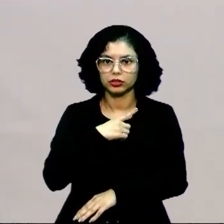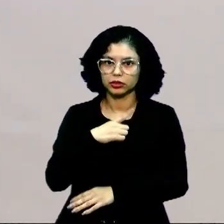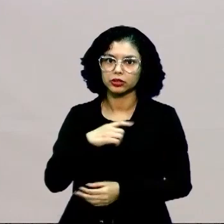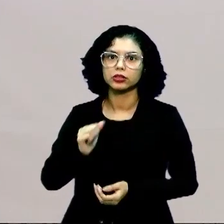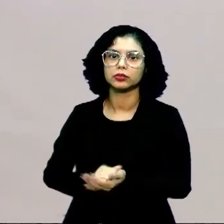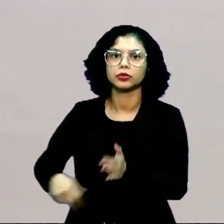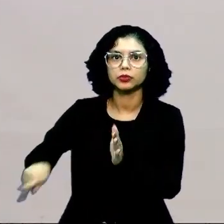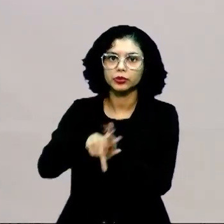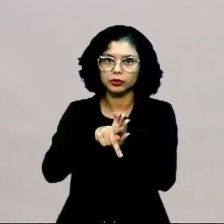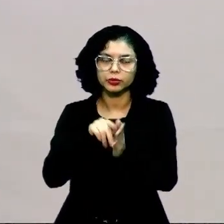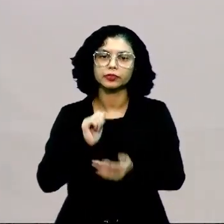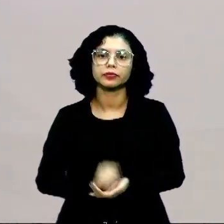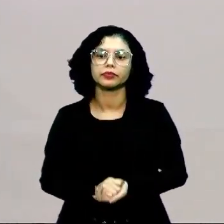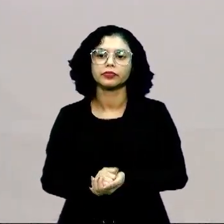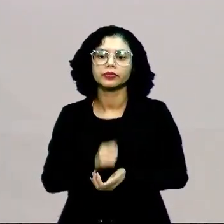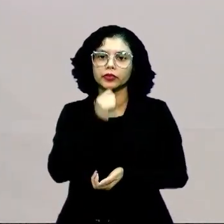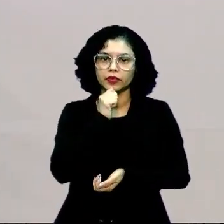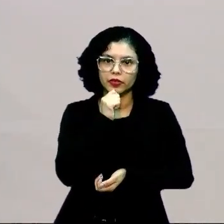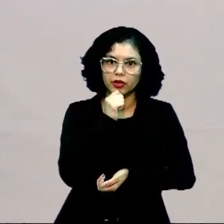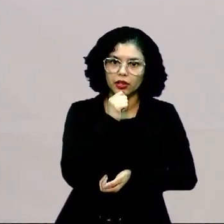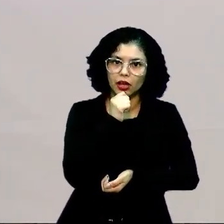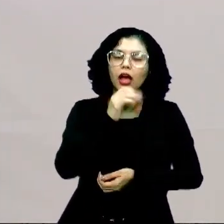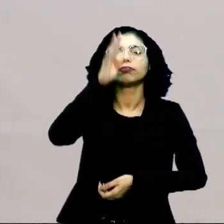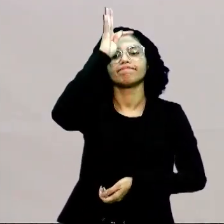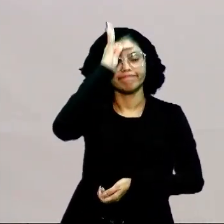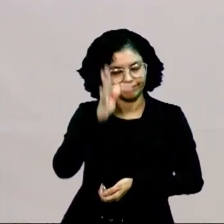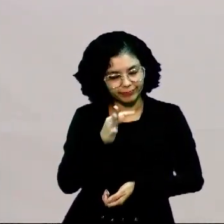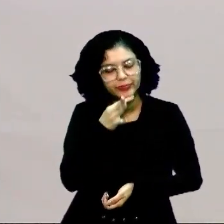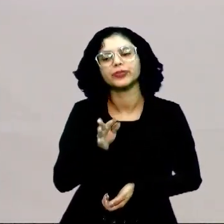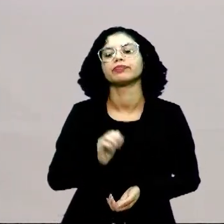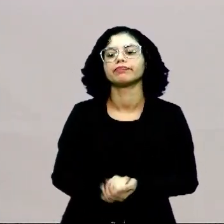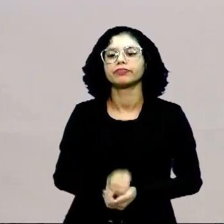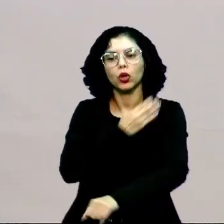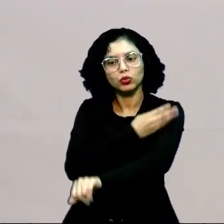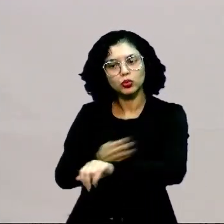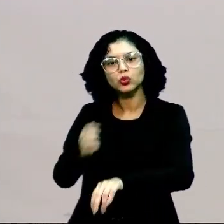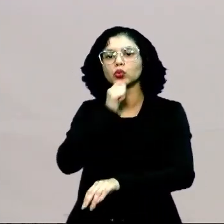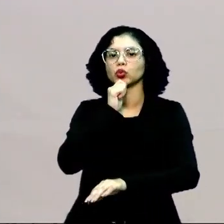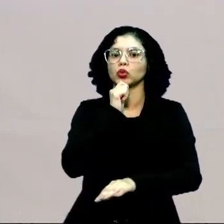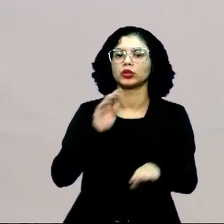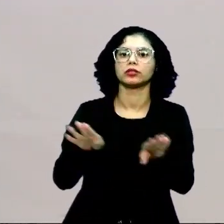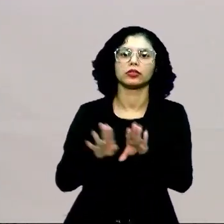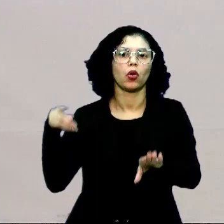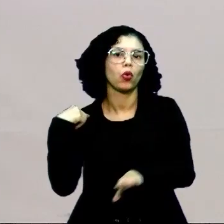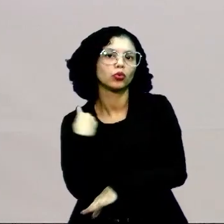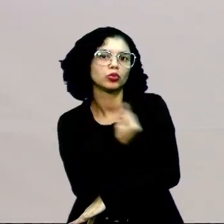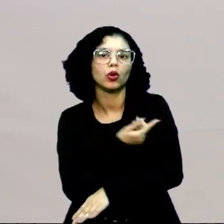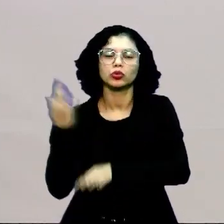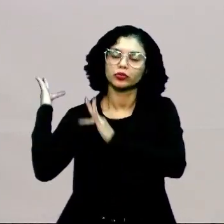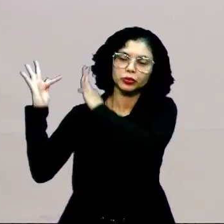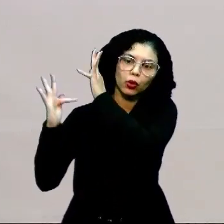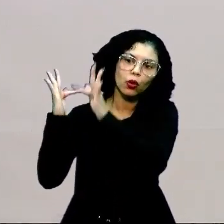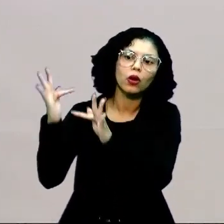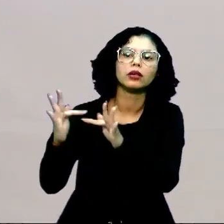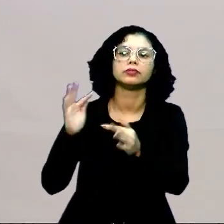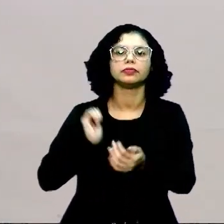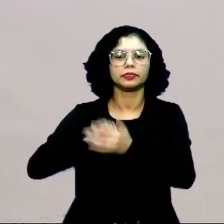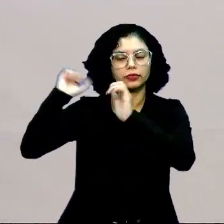leis próprias, nós temos as nossas próprias tradições, costumes, nós temos o nosso folclore, nós